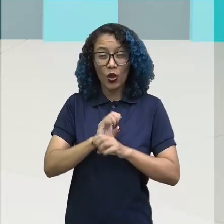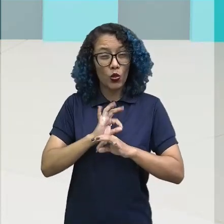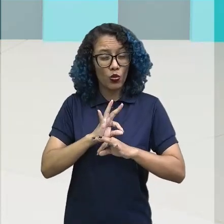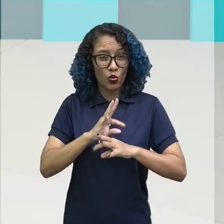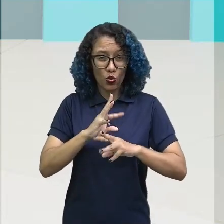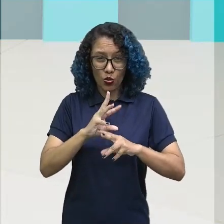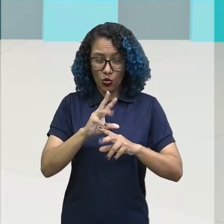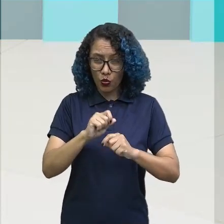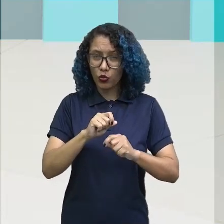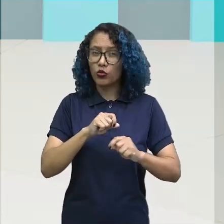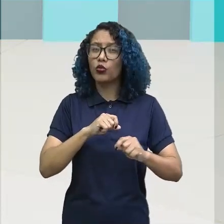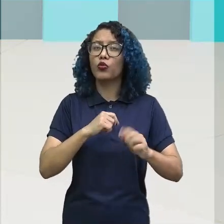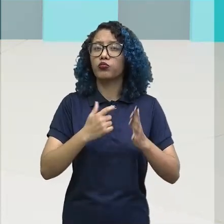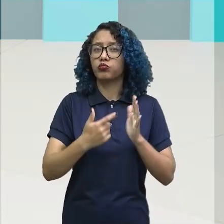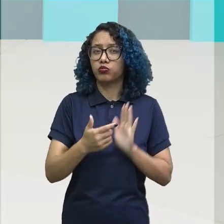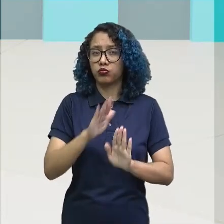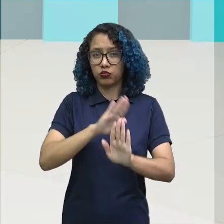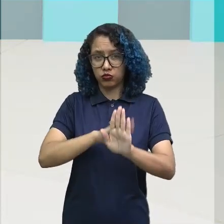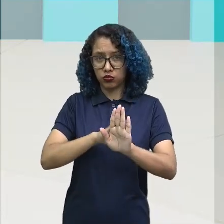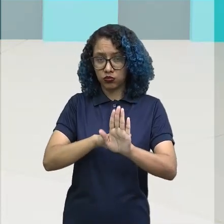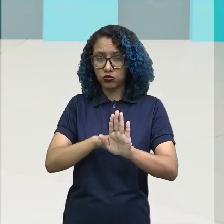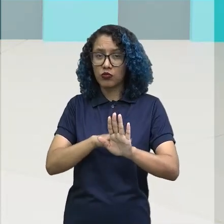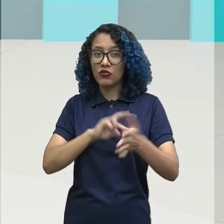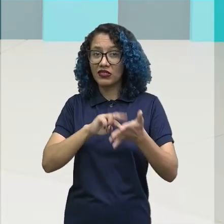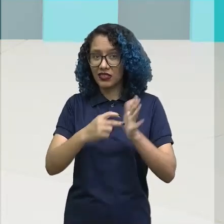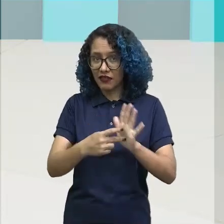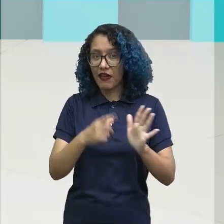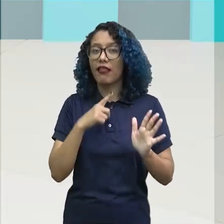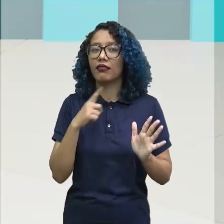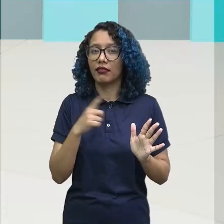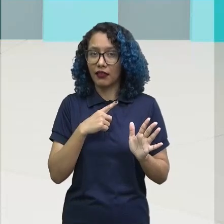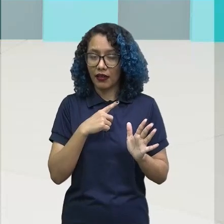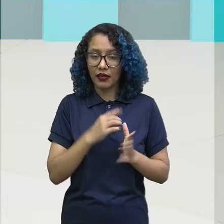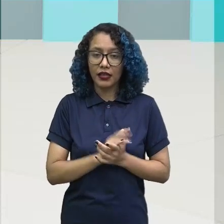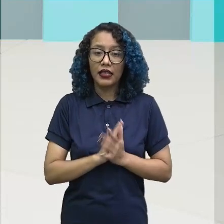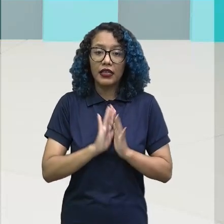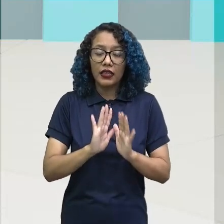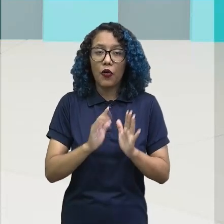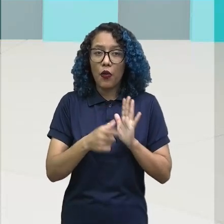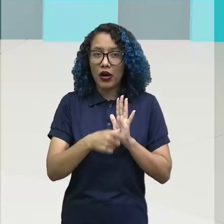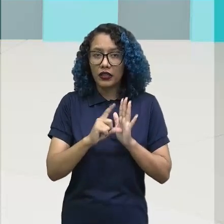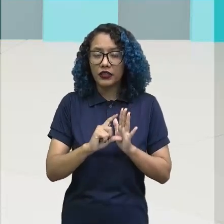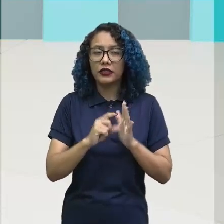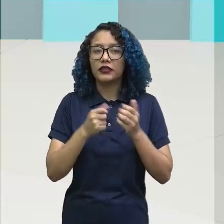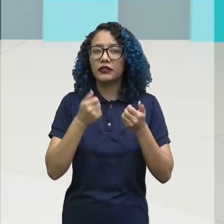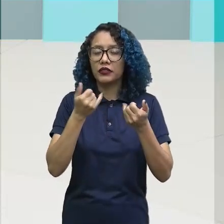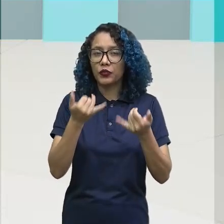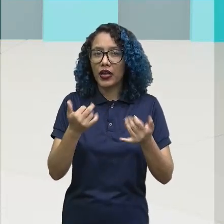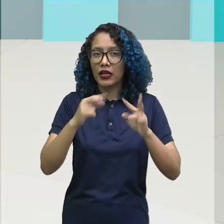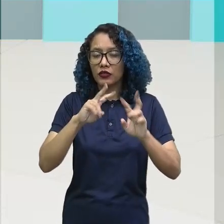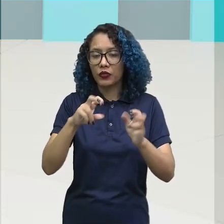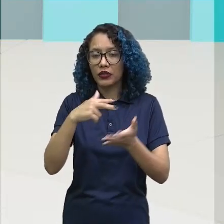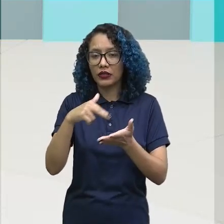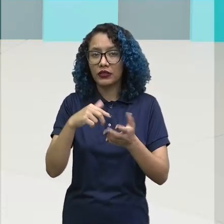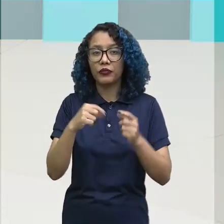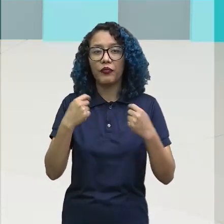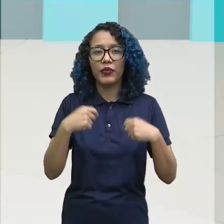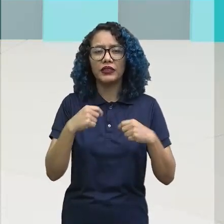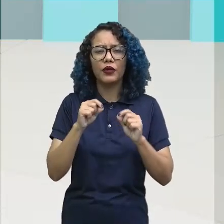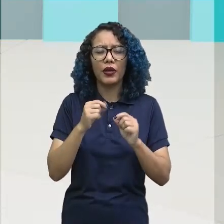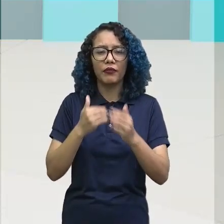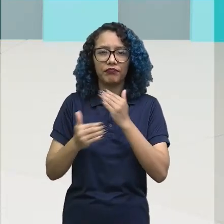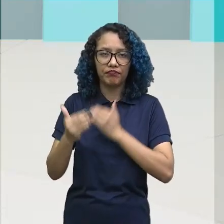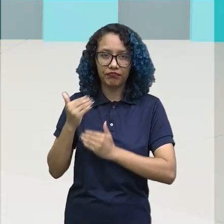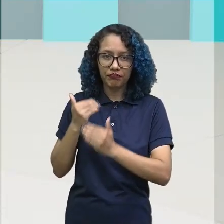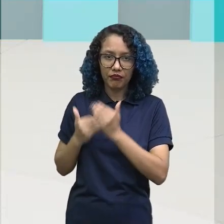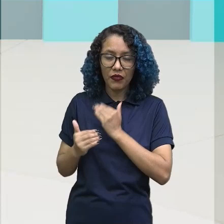tudo passa uma mensagem. Então, antes de entender o que é dança, precisamos voltar um pouquinho no tempo e